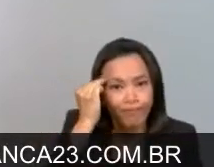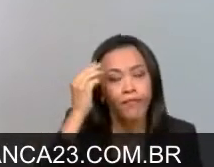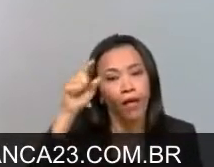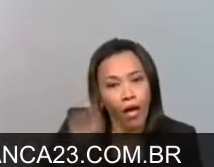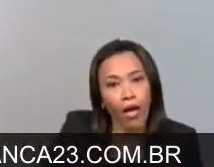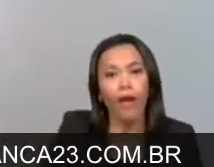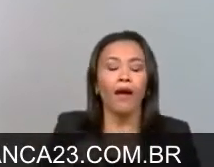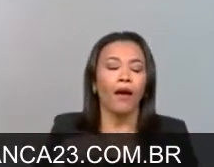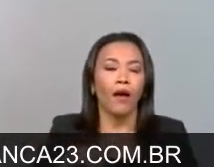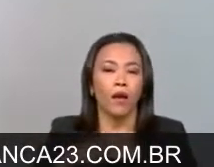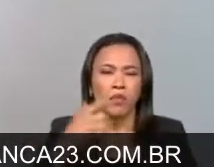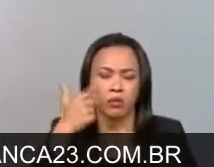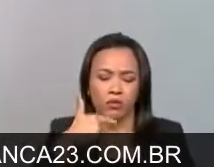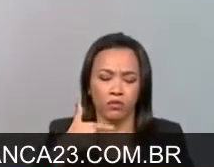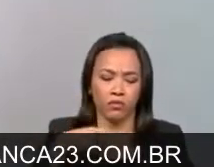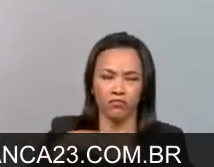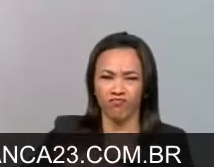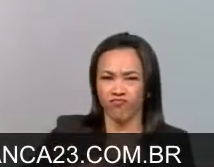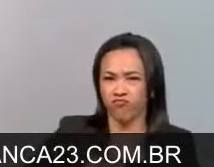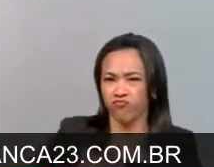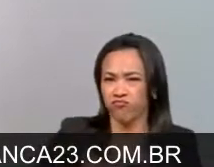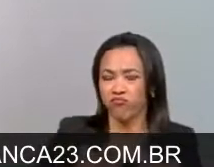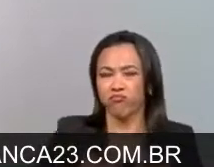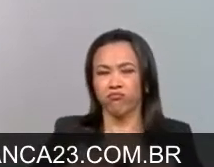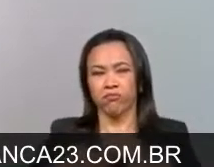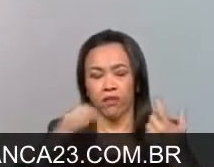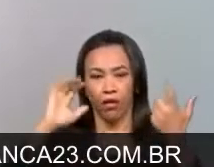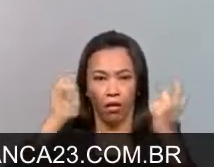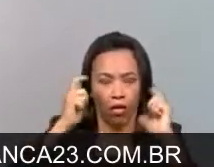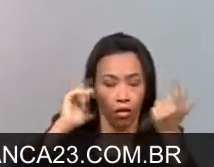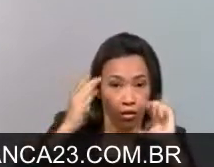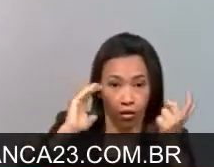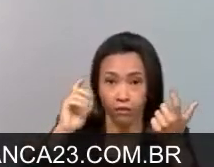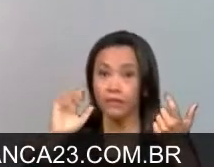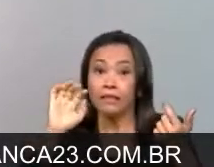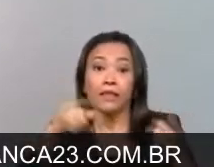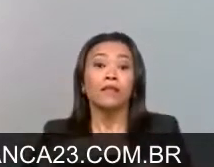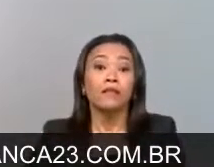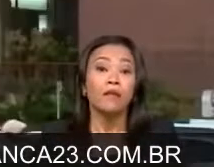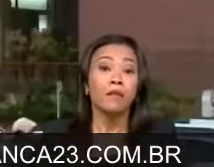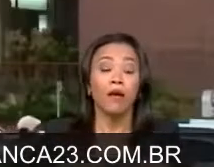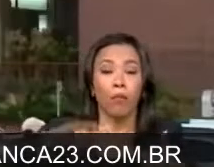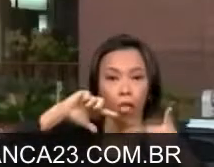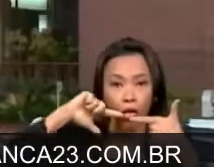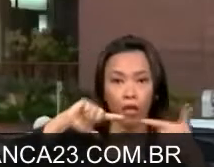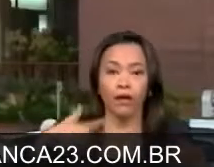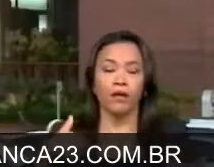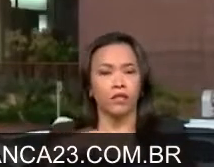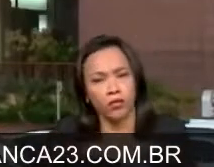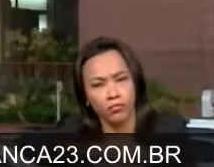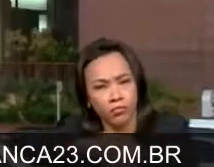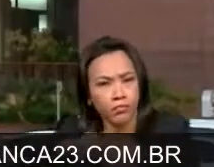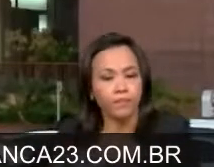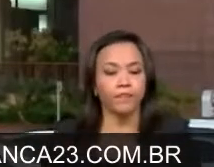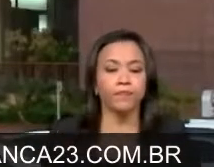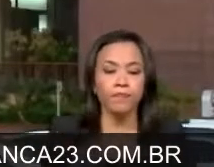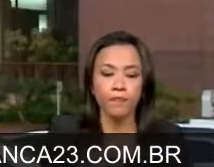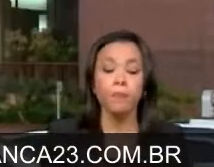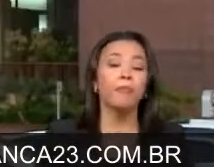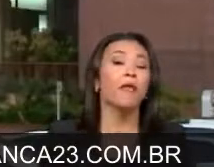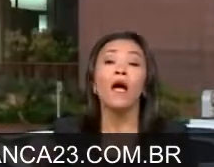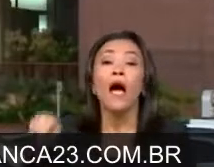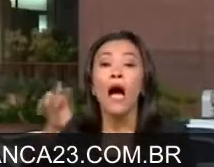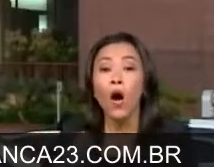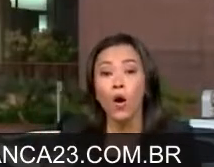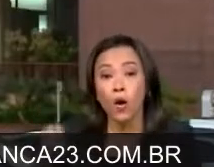realmente uso de humor, né, depressão, transtorno bipolar, uso de substâncias, esquizofrenia. Segundo a Organização Mundial da Saúde,